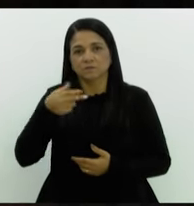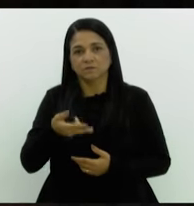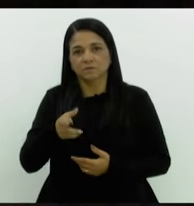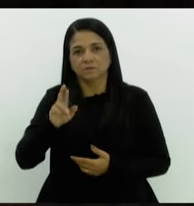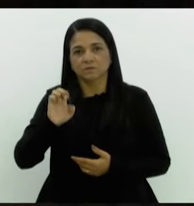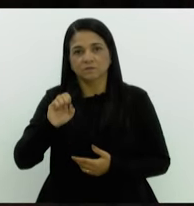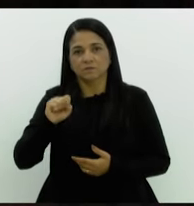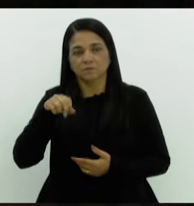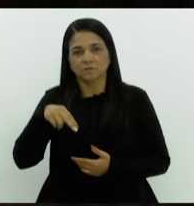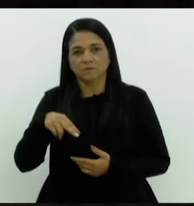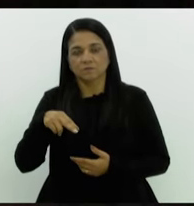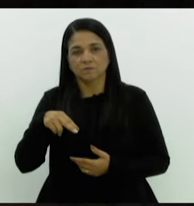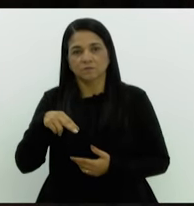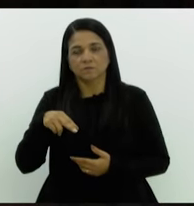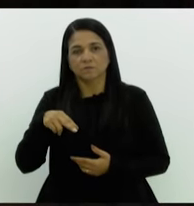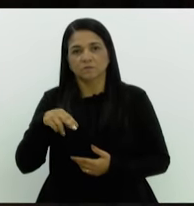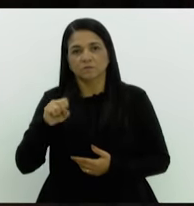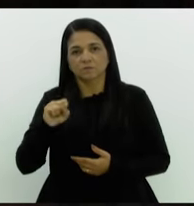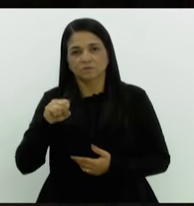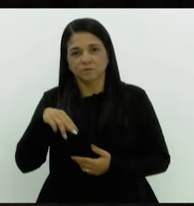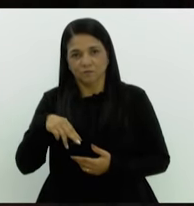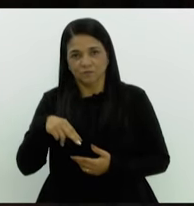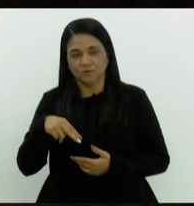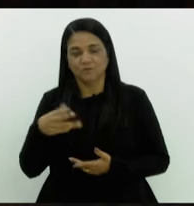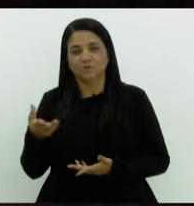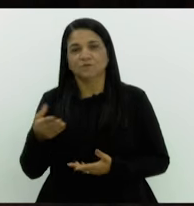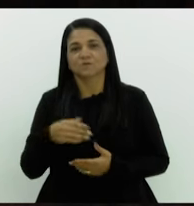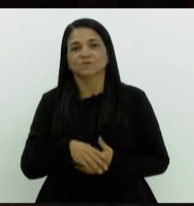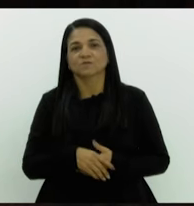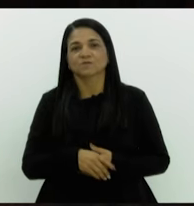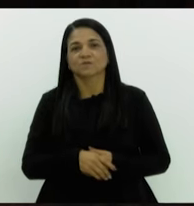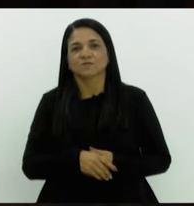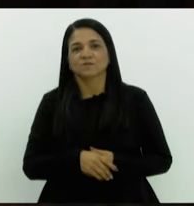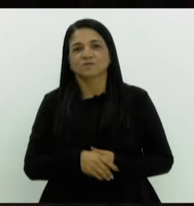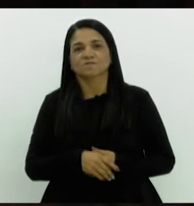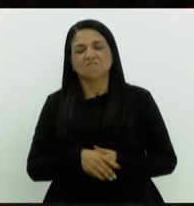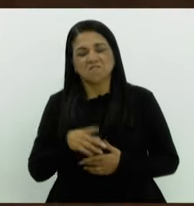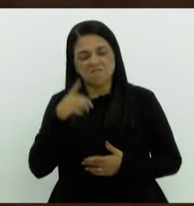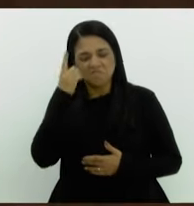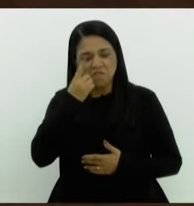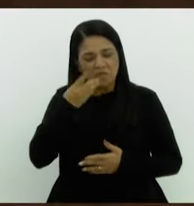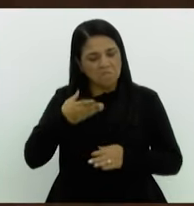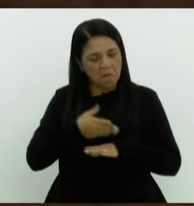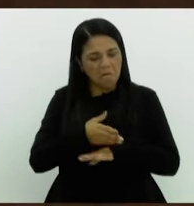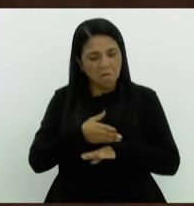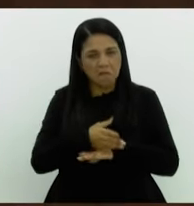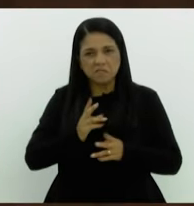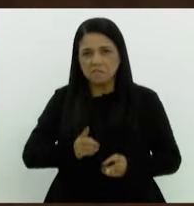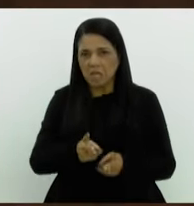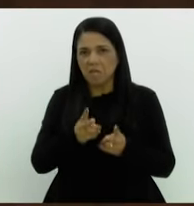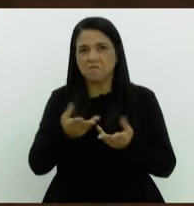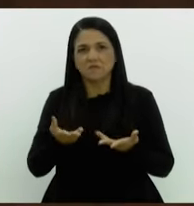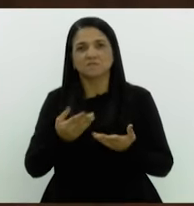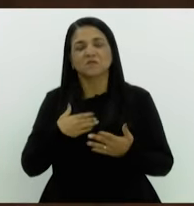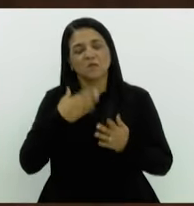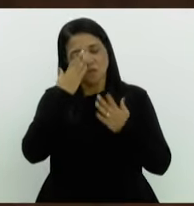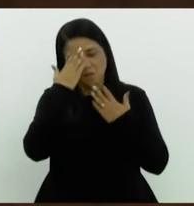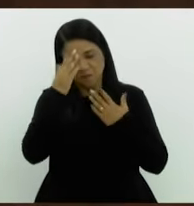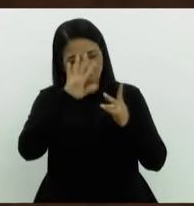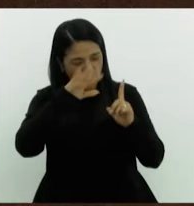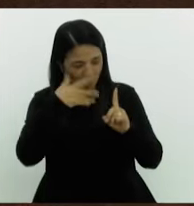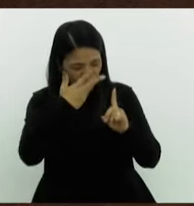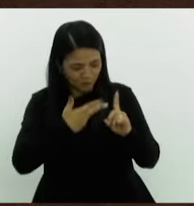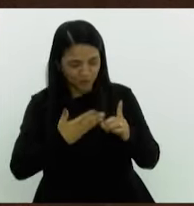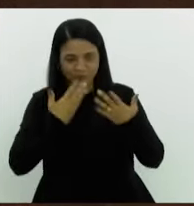Sempre presente, o Anderson Moraes. Deputado também fora da curva. Muito obrigado pelos elogios, senhor